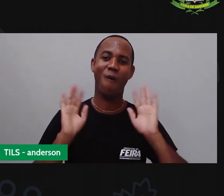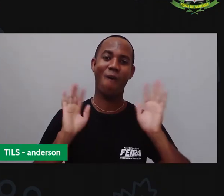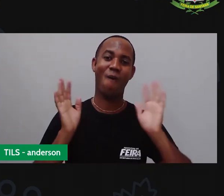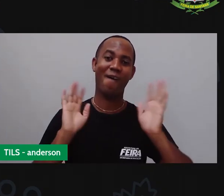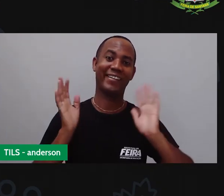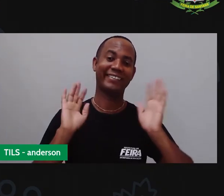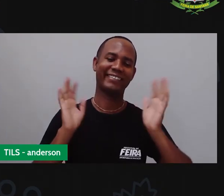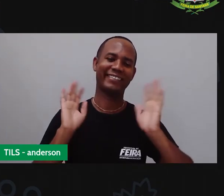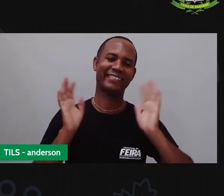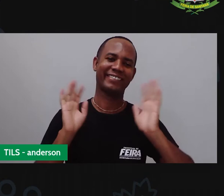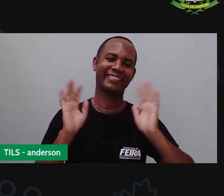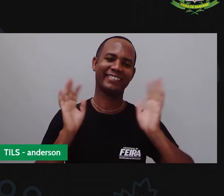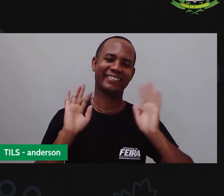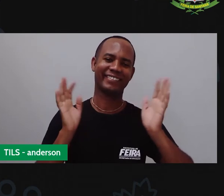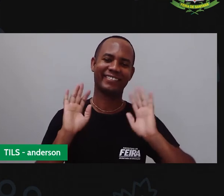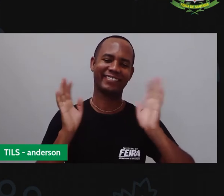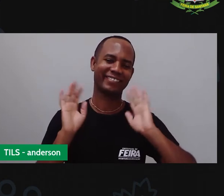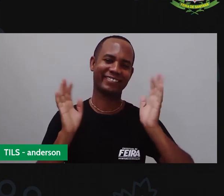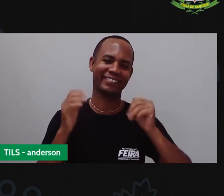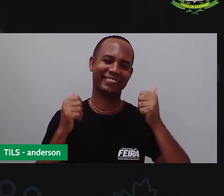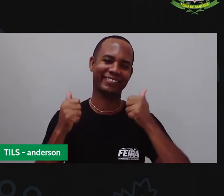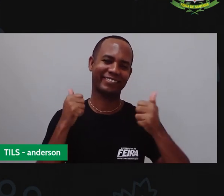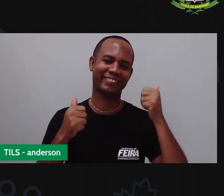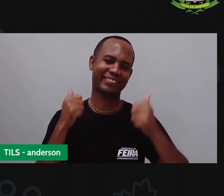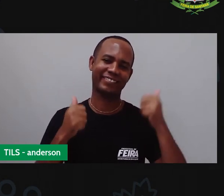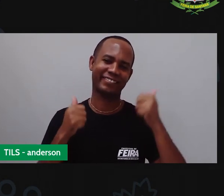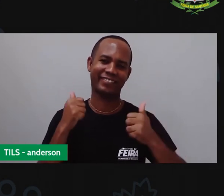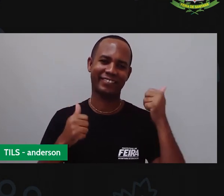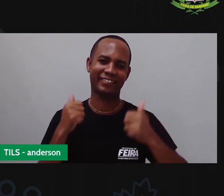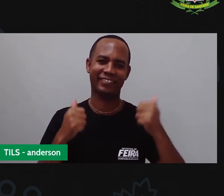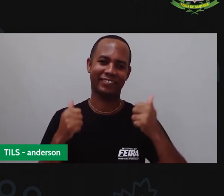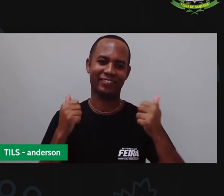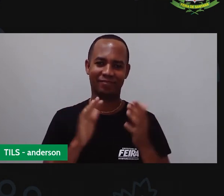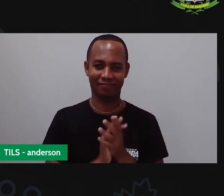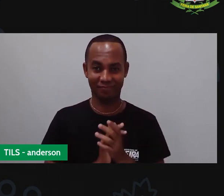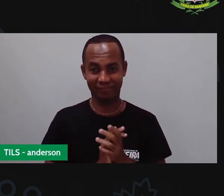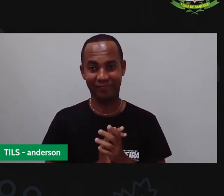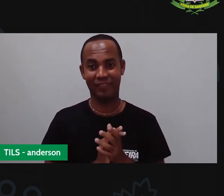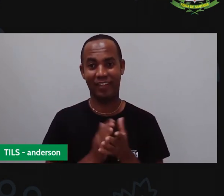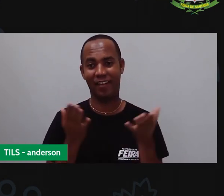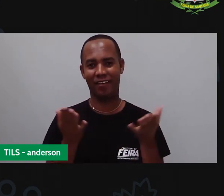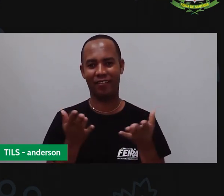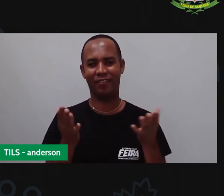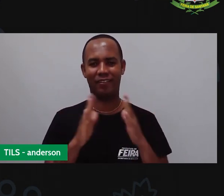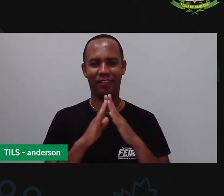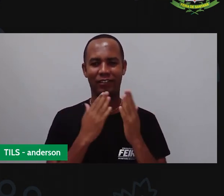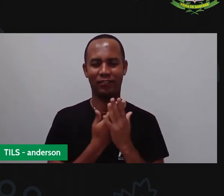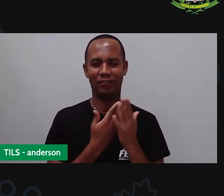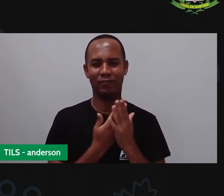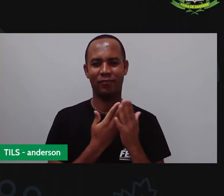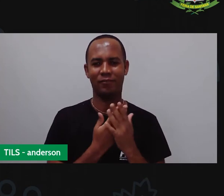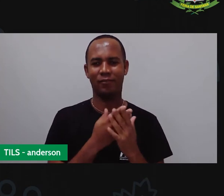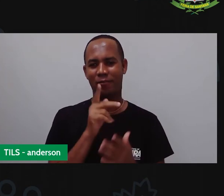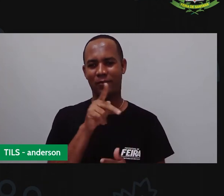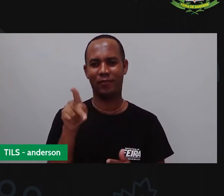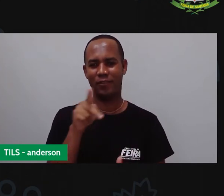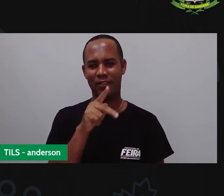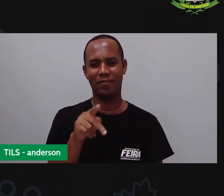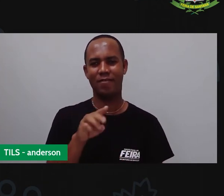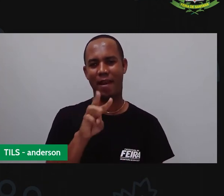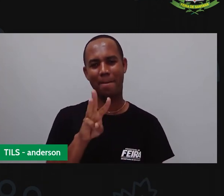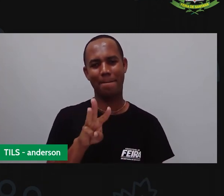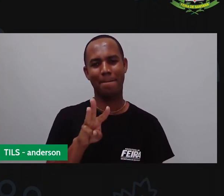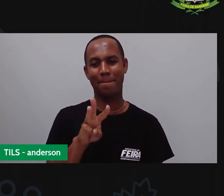oi oi meus amores tudo bem com vocês mais uma aula aqui pro Mary Anderson Anderson